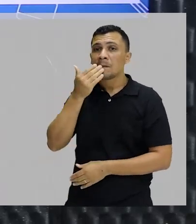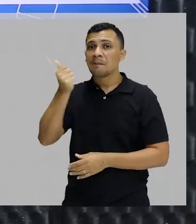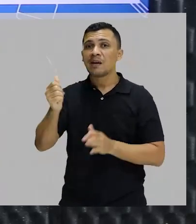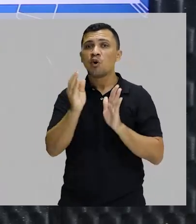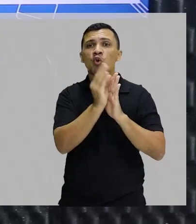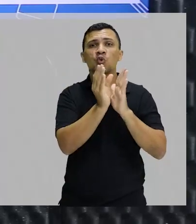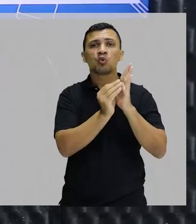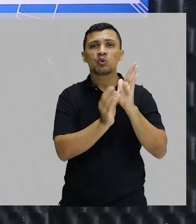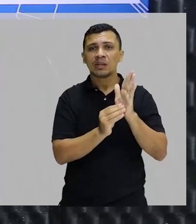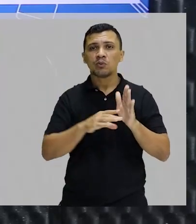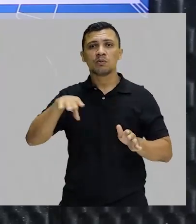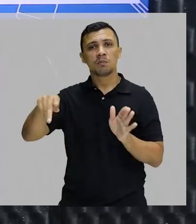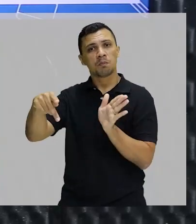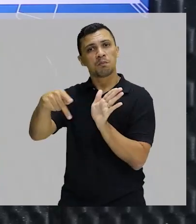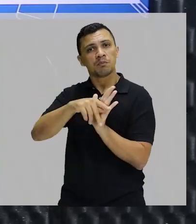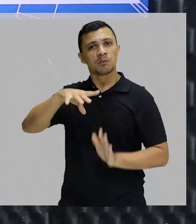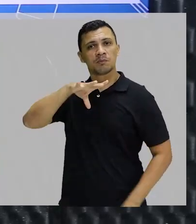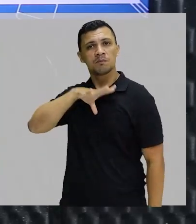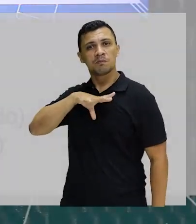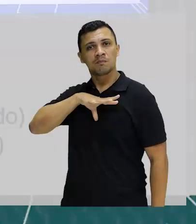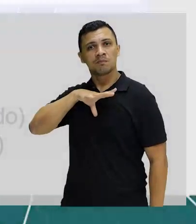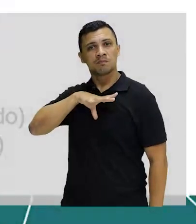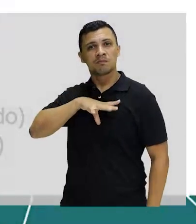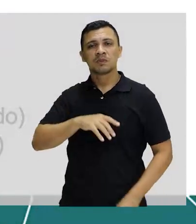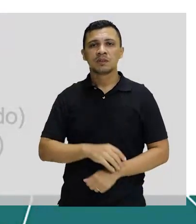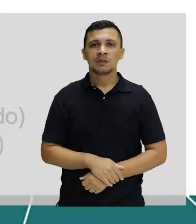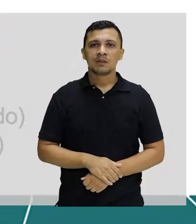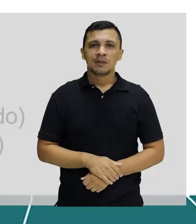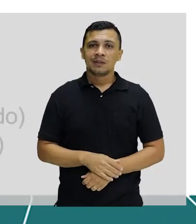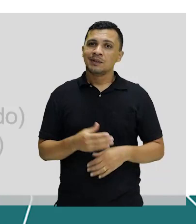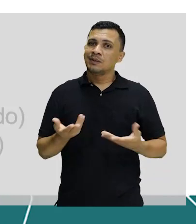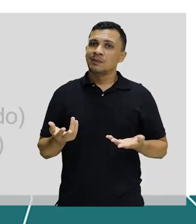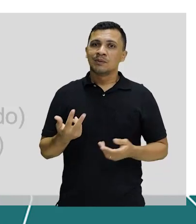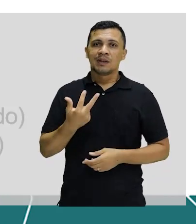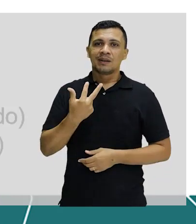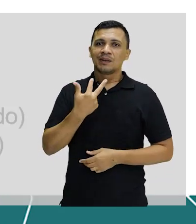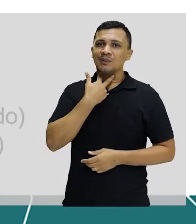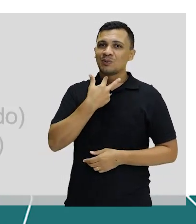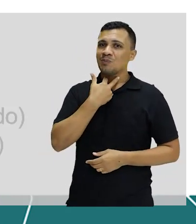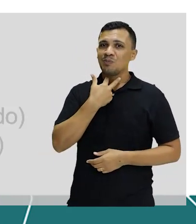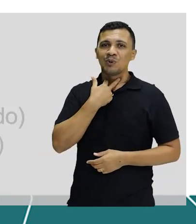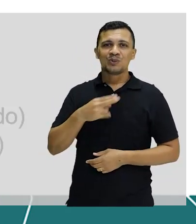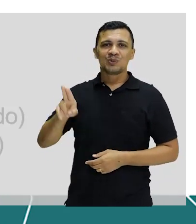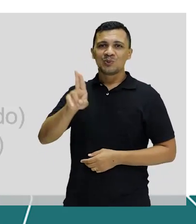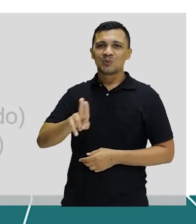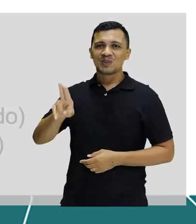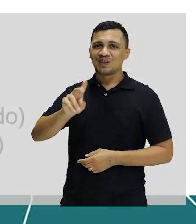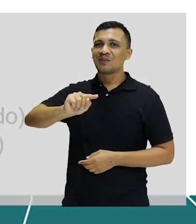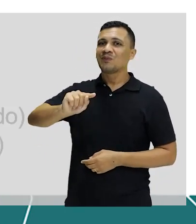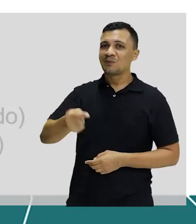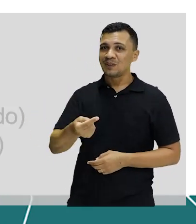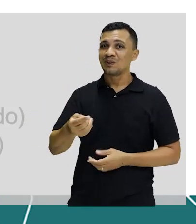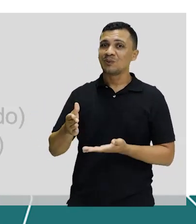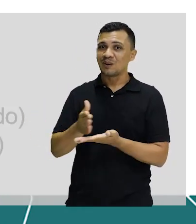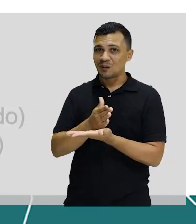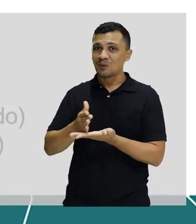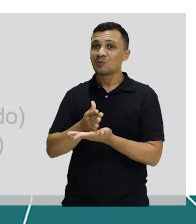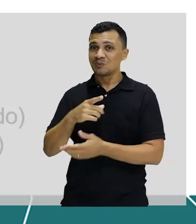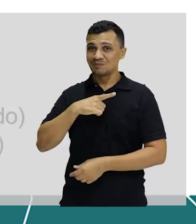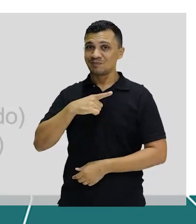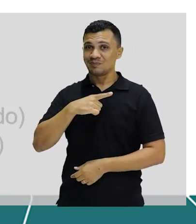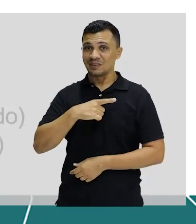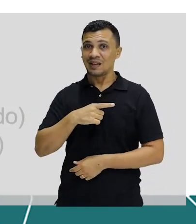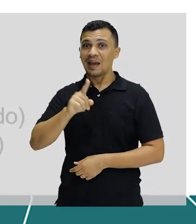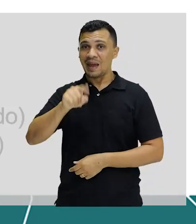língua portuguesa. Quando não usar a vírgula? Existem situações que não devemos usar a vírgula. Nessas situações, o seu uso